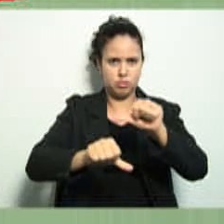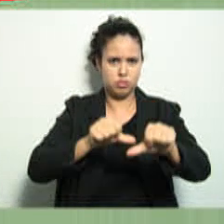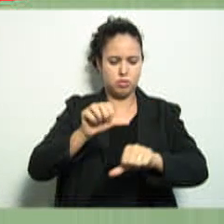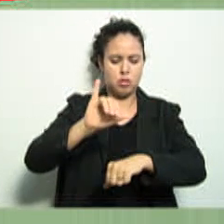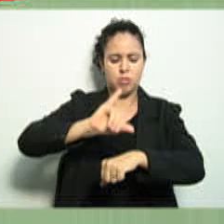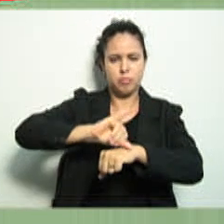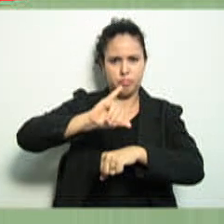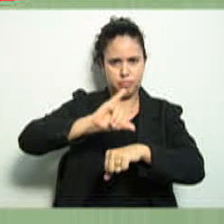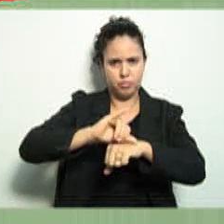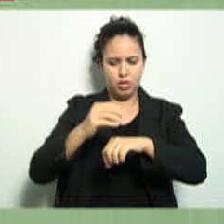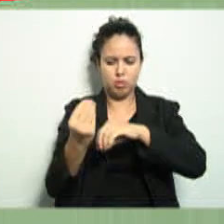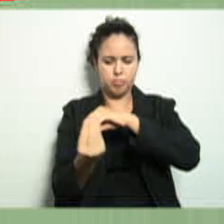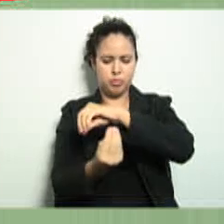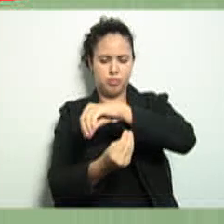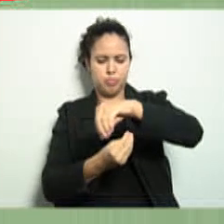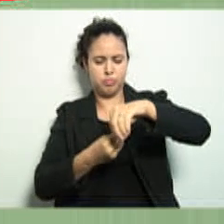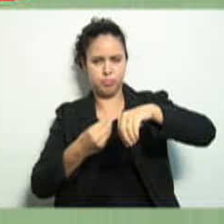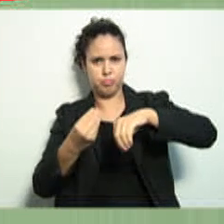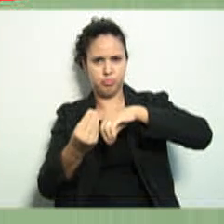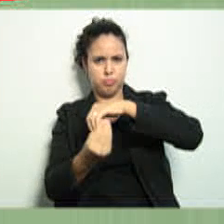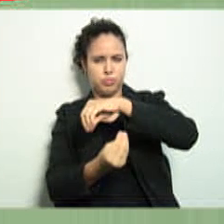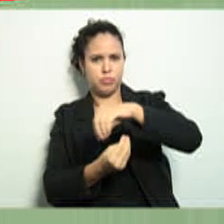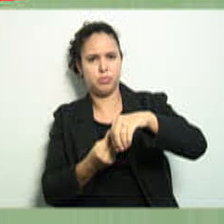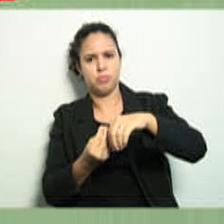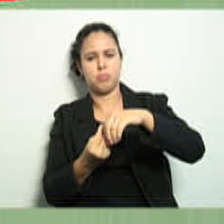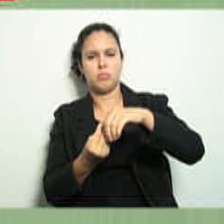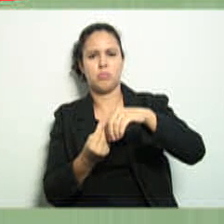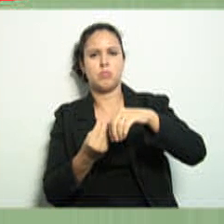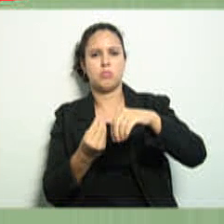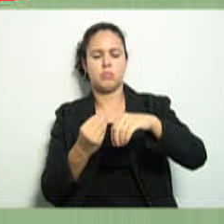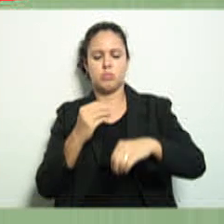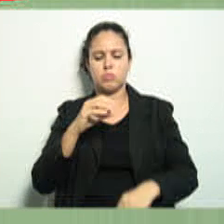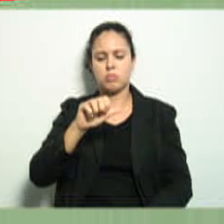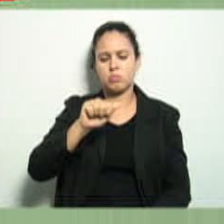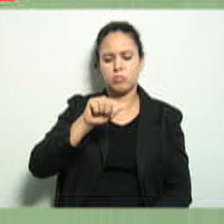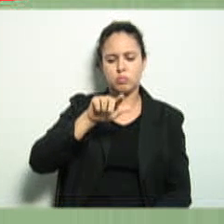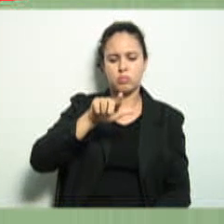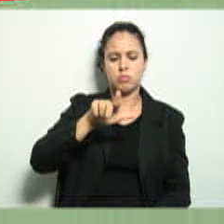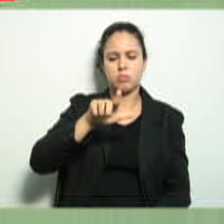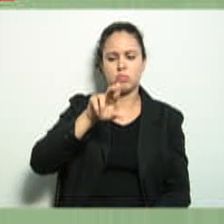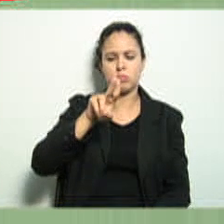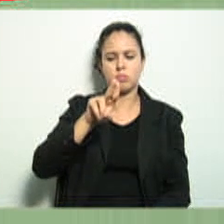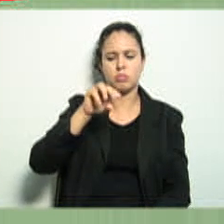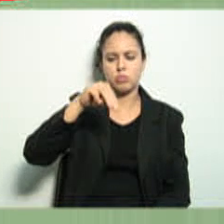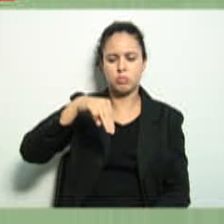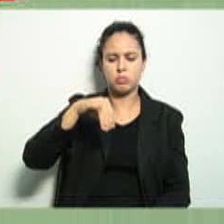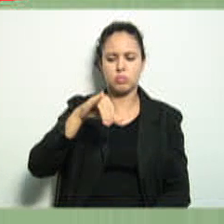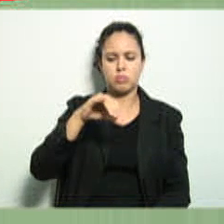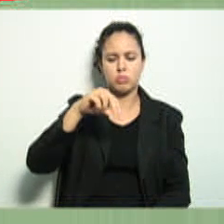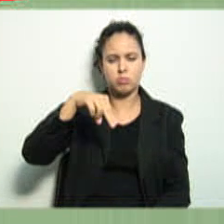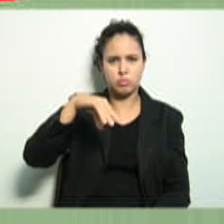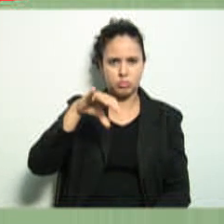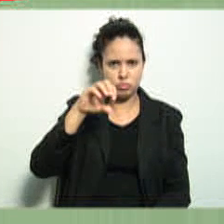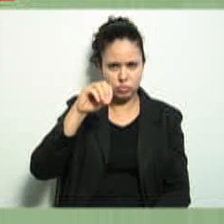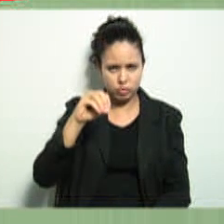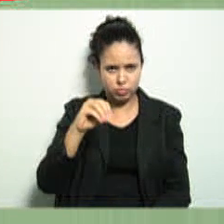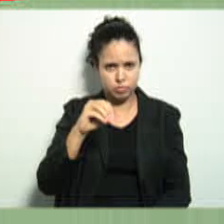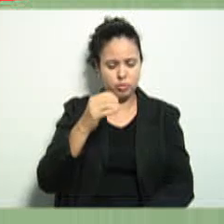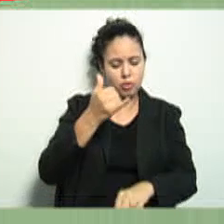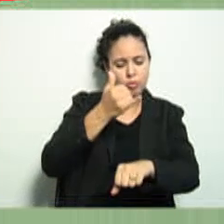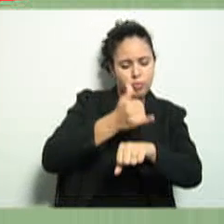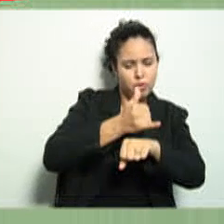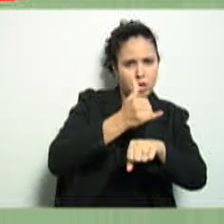em aço, onde se transforma a bauxita em alumínio, onde se transformam esses minerais, onde se dá esse beneficiamento